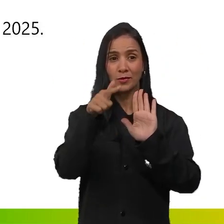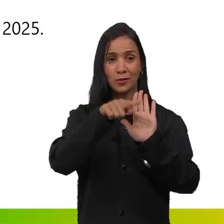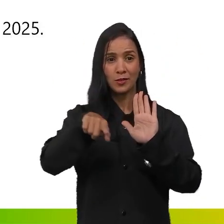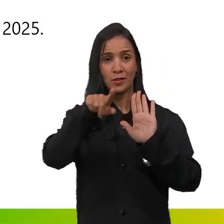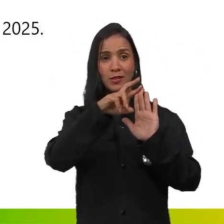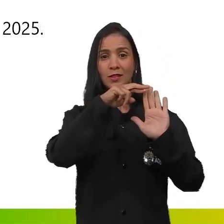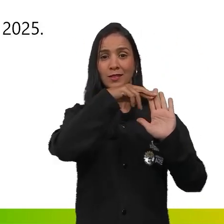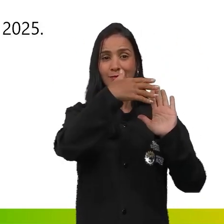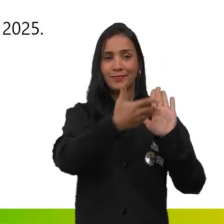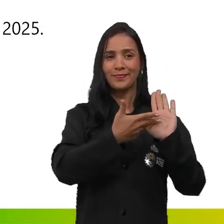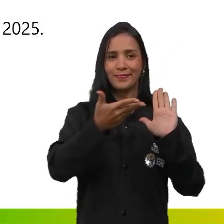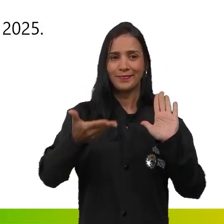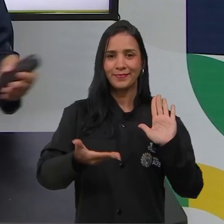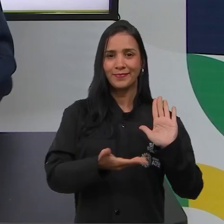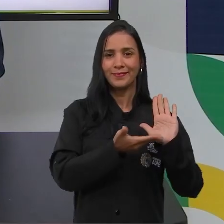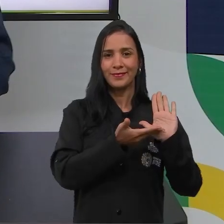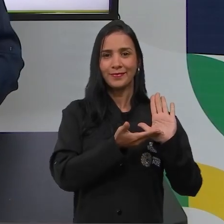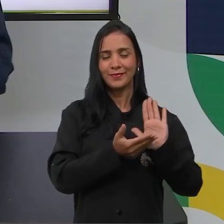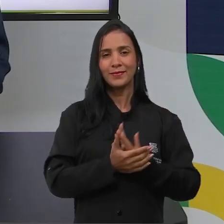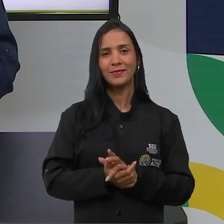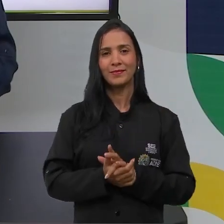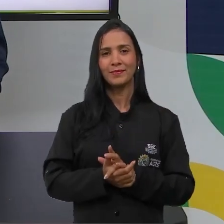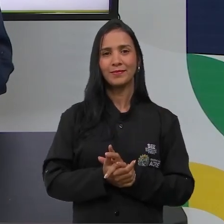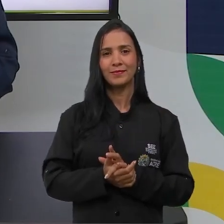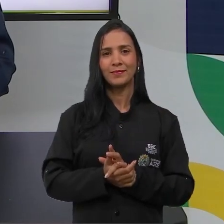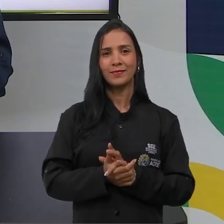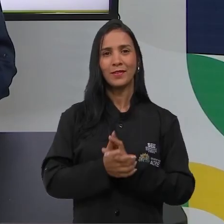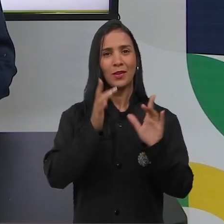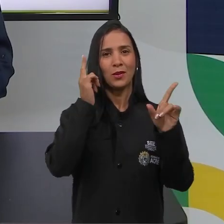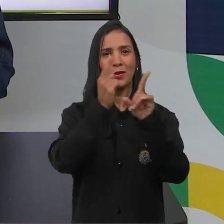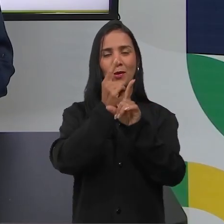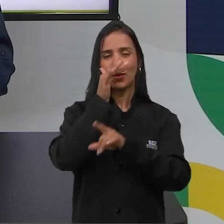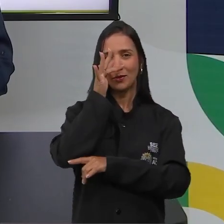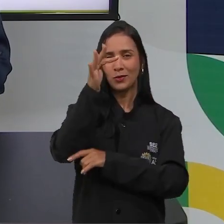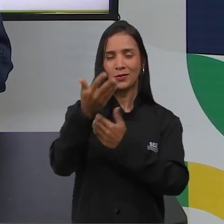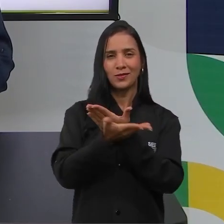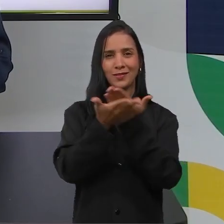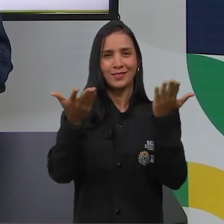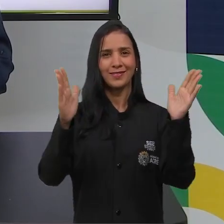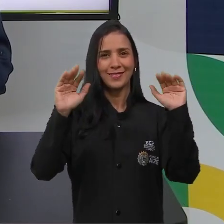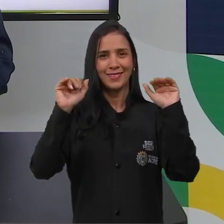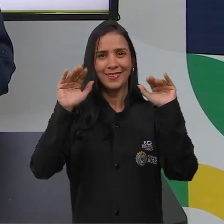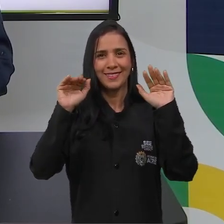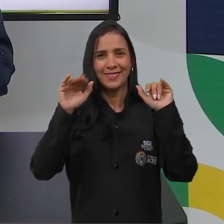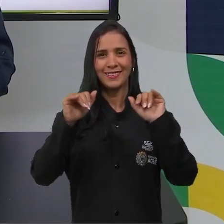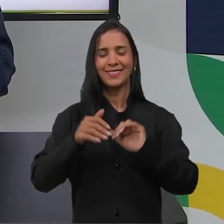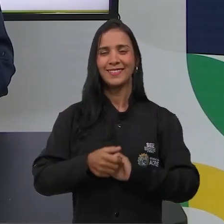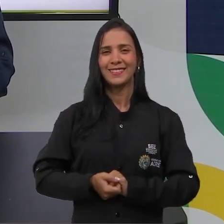referências e espero vocês na nossa próxima aula. Até mais!